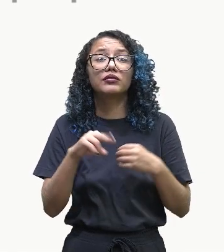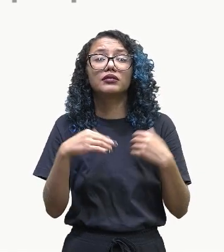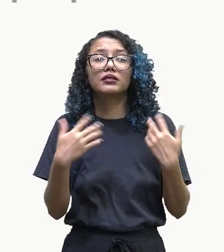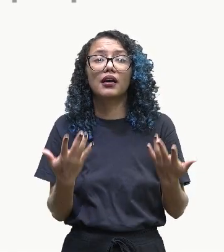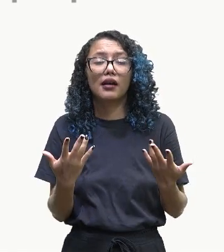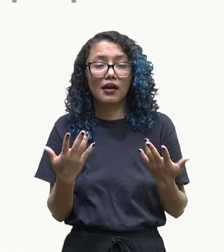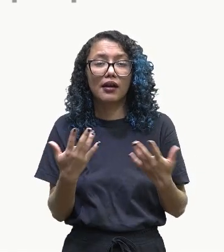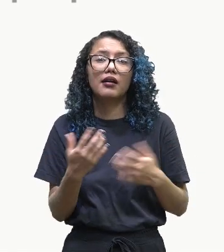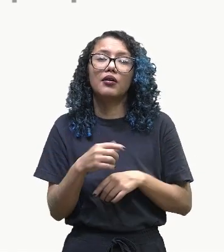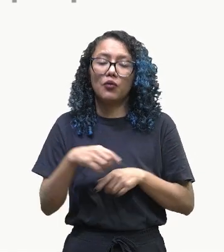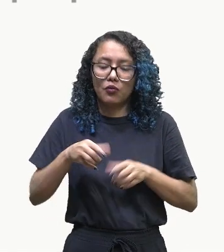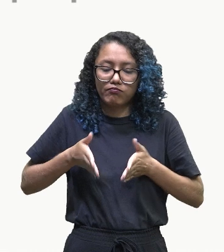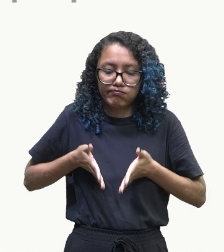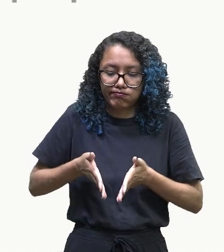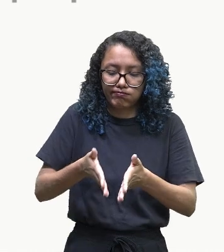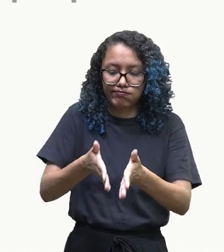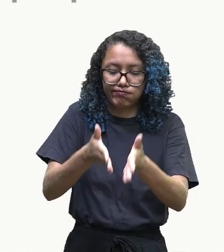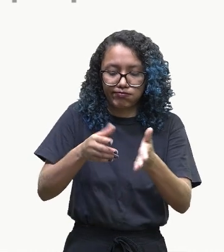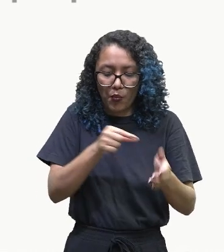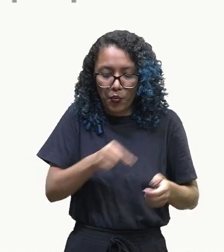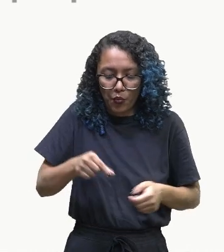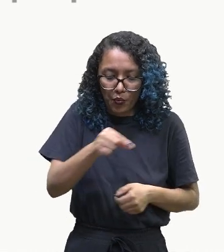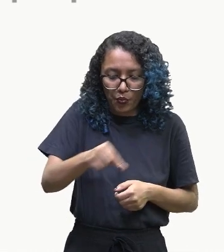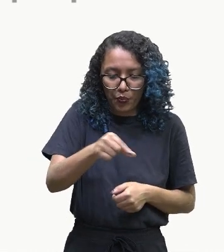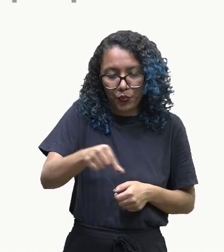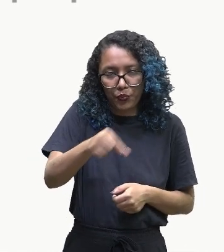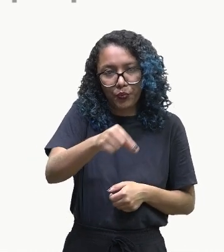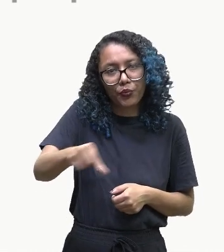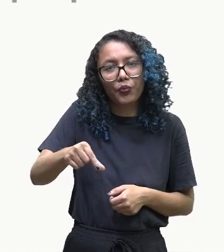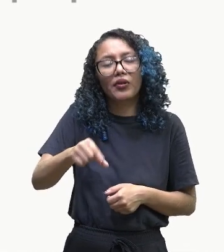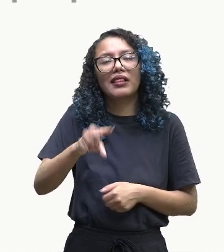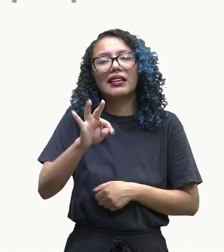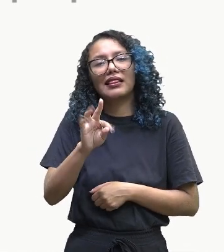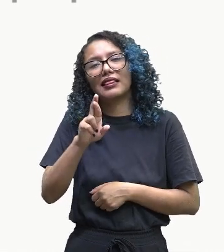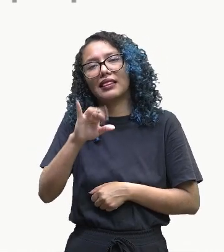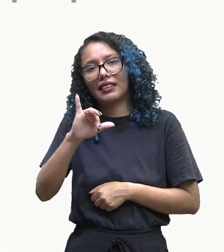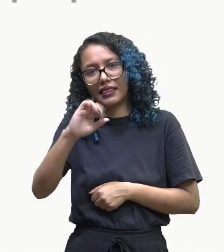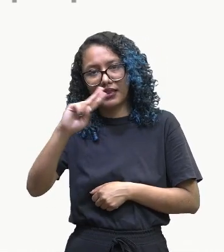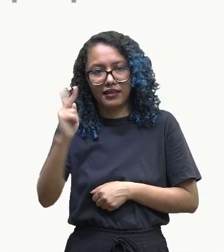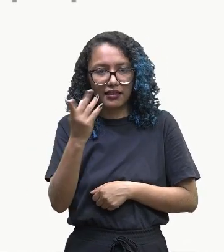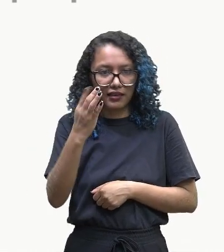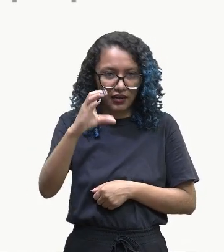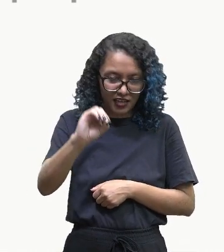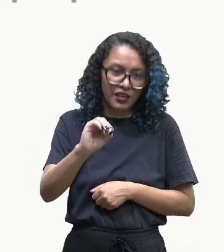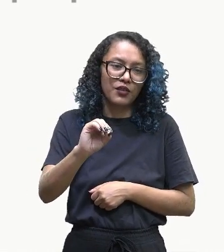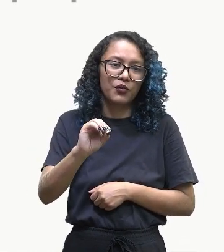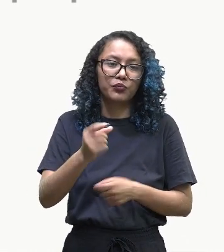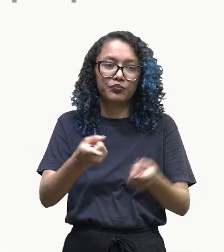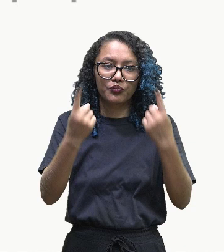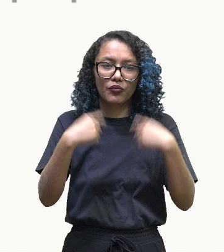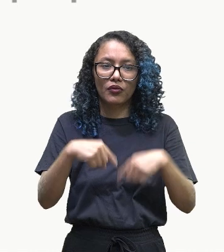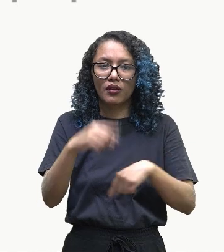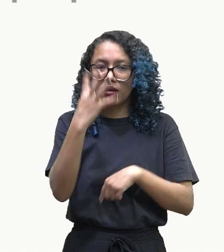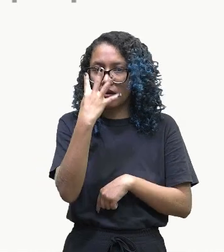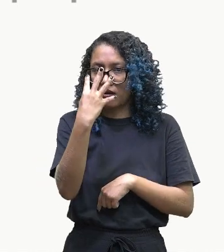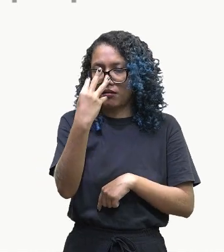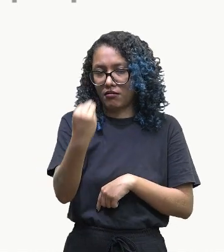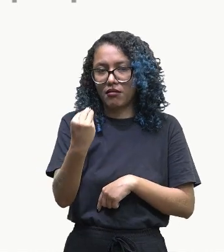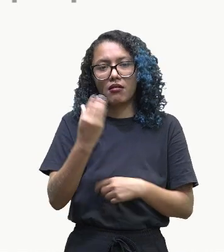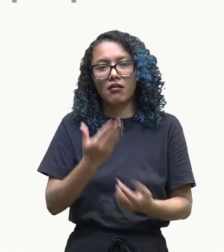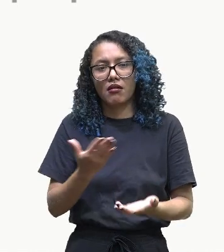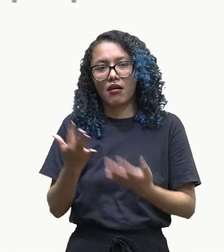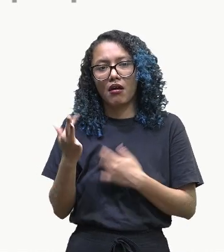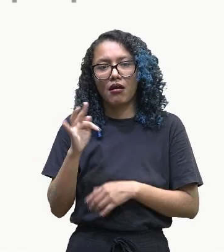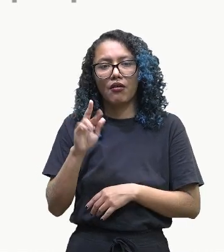pelos trilhos. É o trem no português. Temos lá a furgoneta, que é um veículo de 4